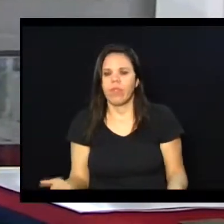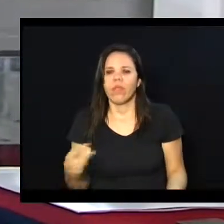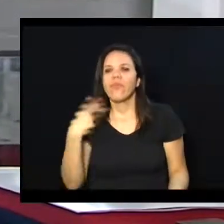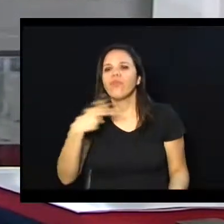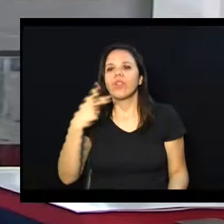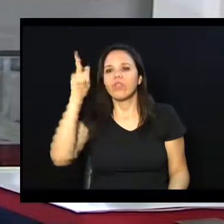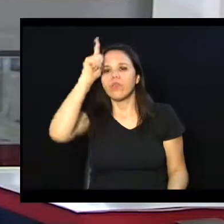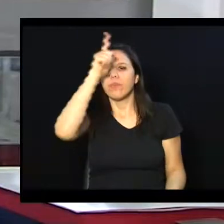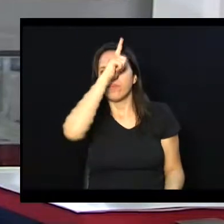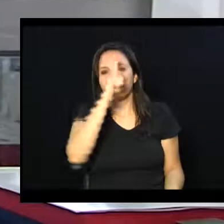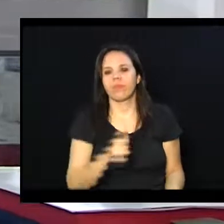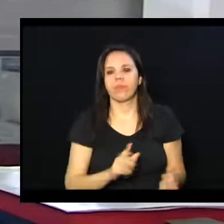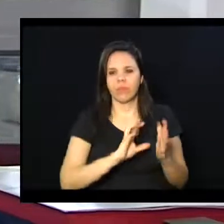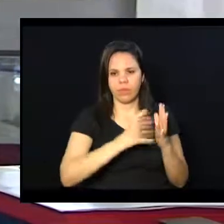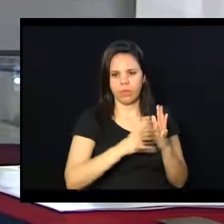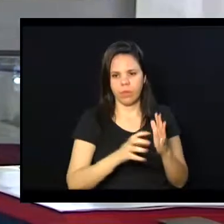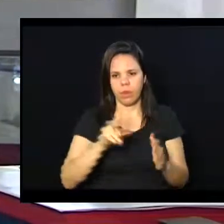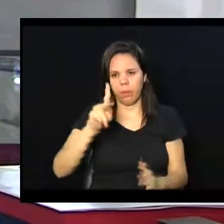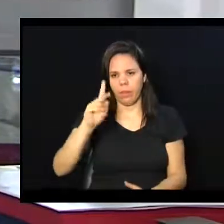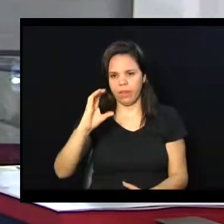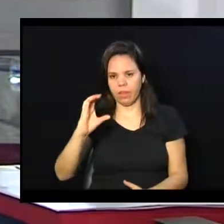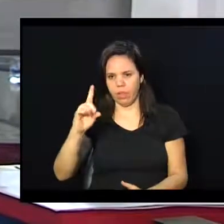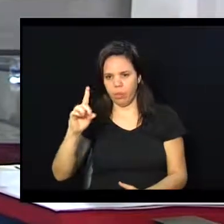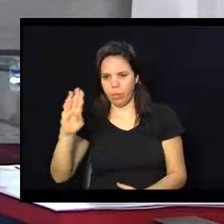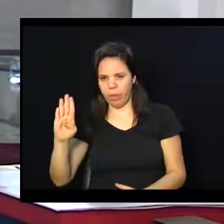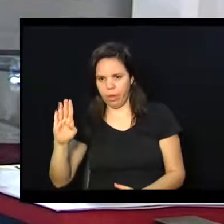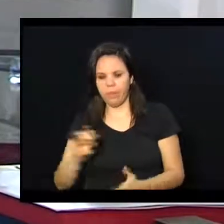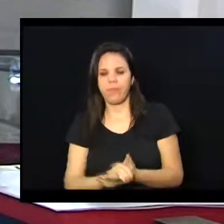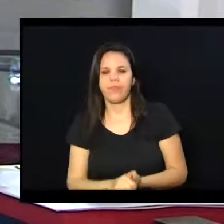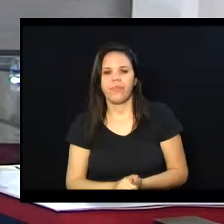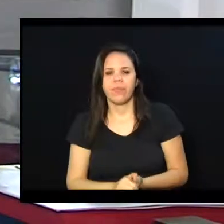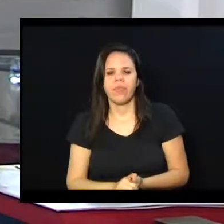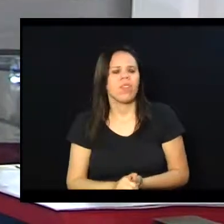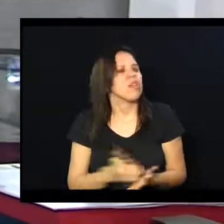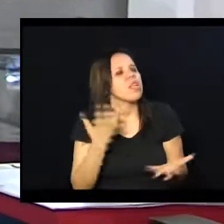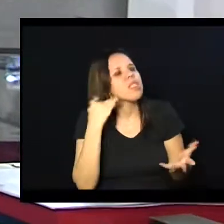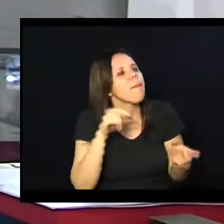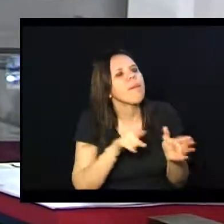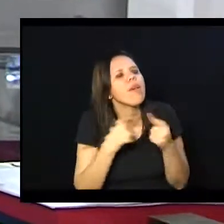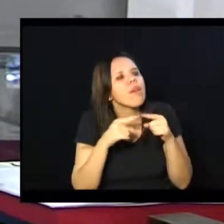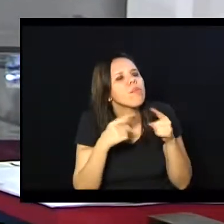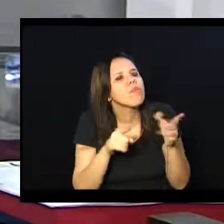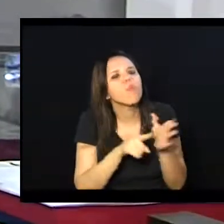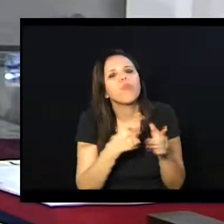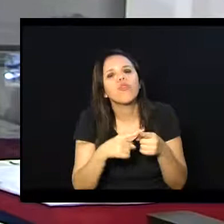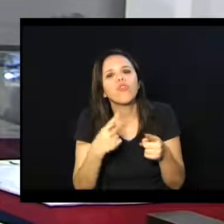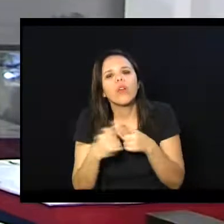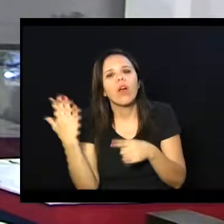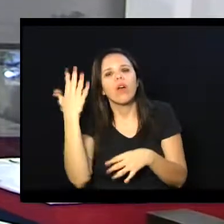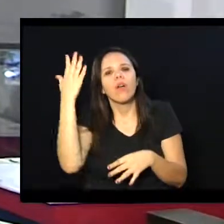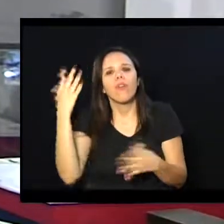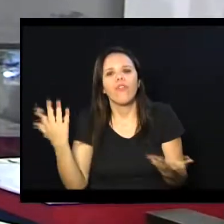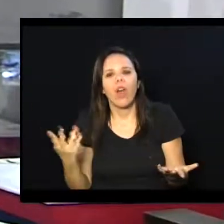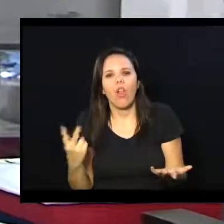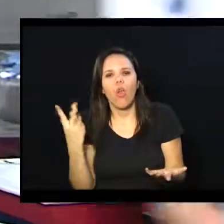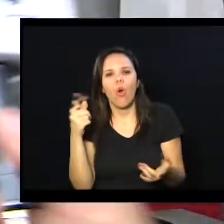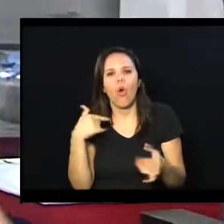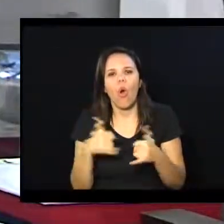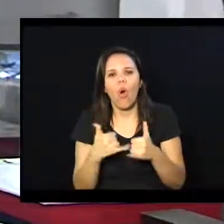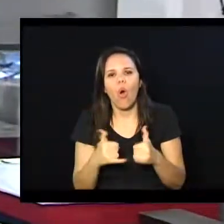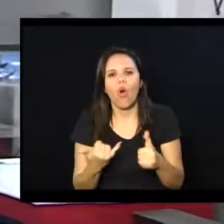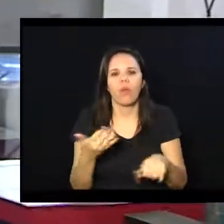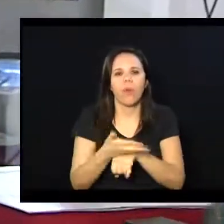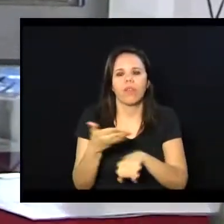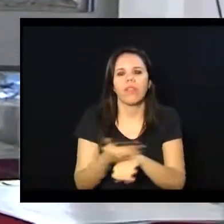Peta, do PCdoB, questionou junto ao Ministério Público o aumento das tarifas de ônibus de Campinas e explica por